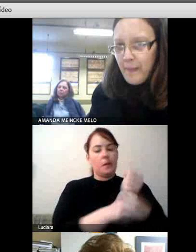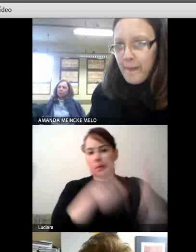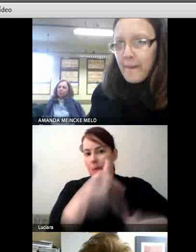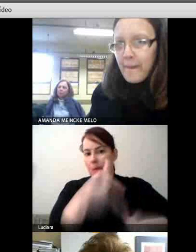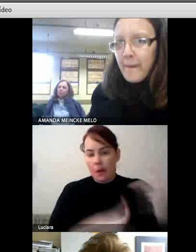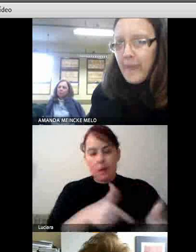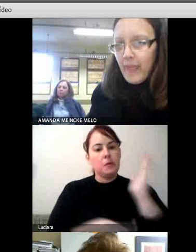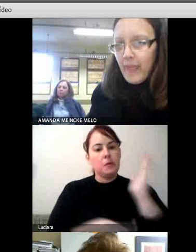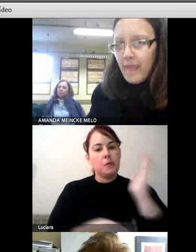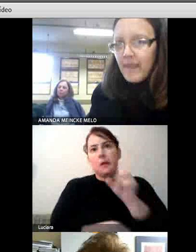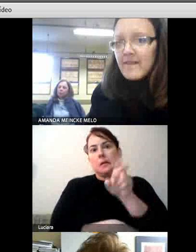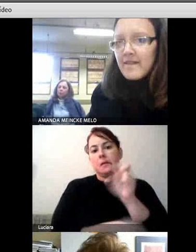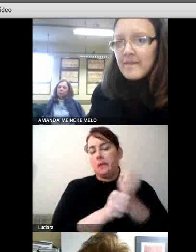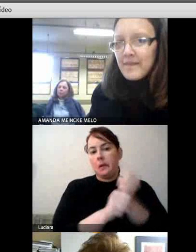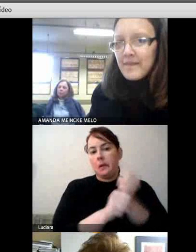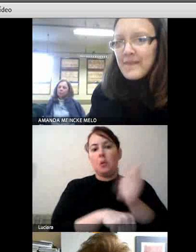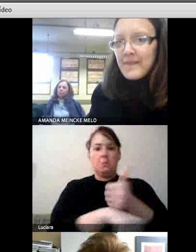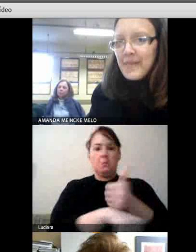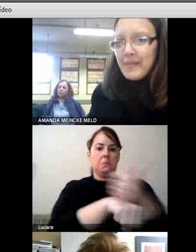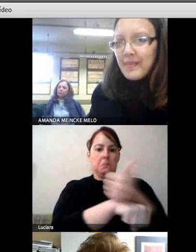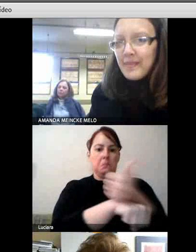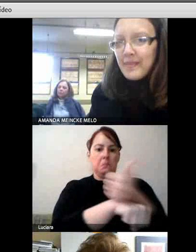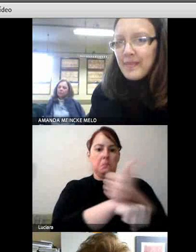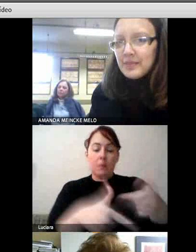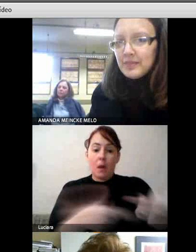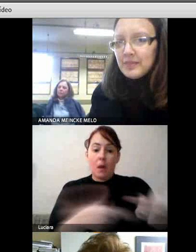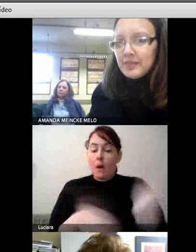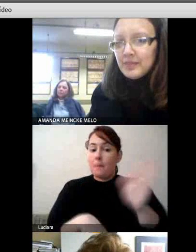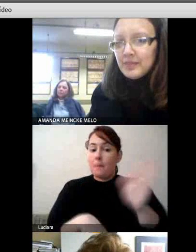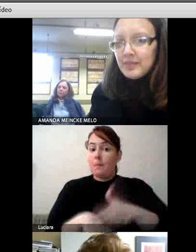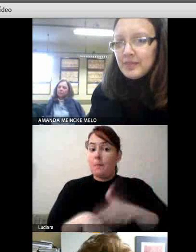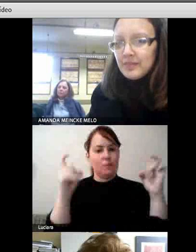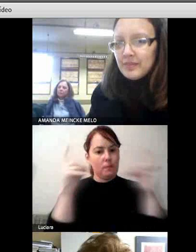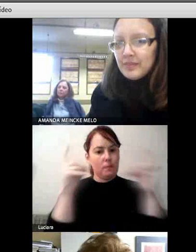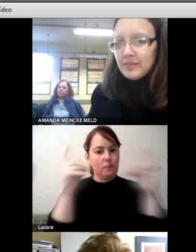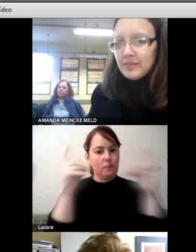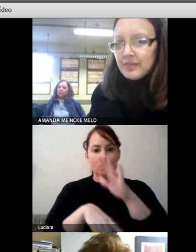porque se nós queremos fazer uma revolução cultural,